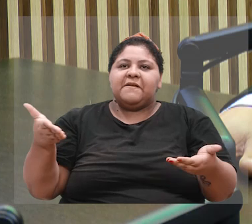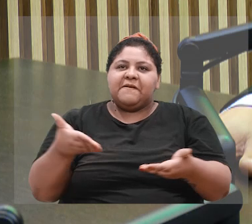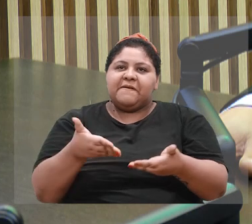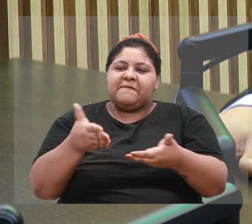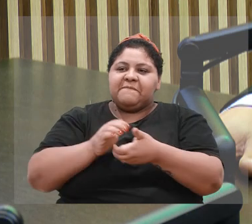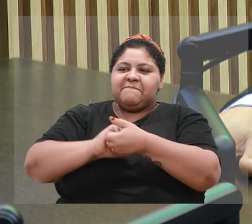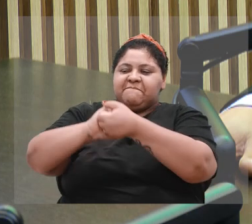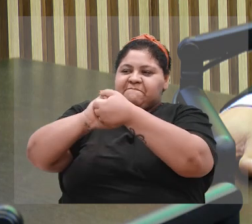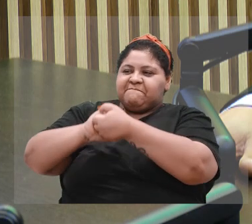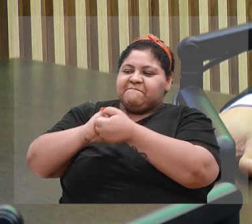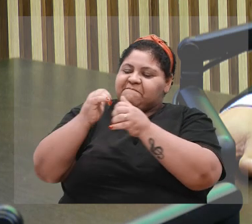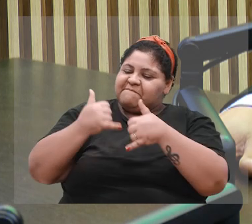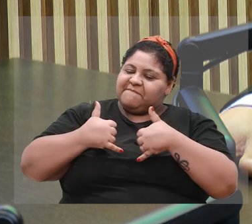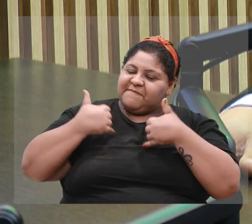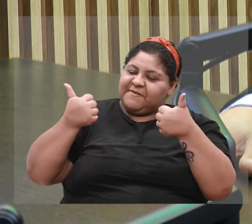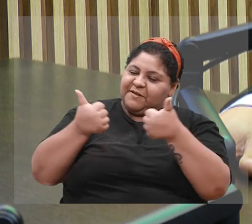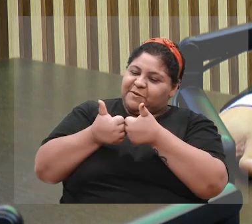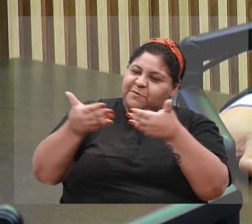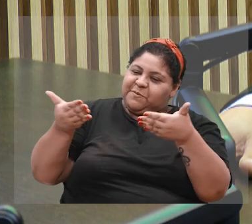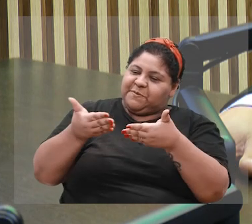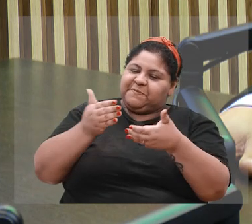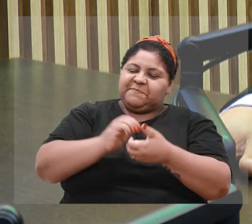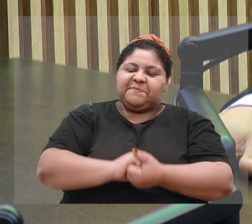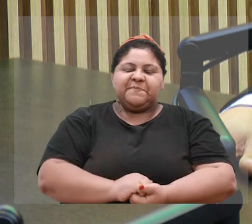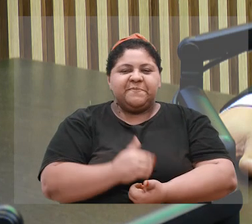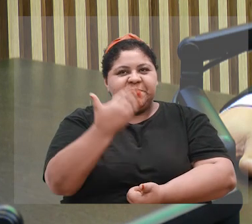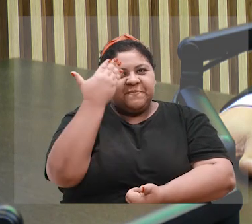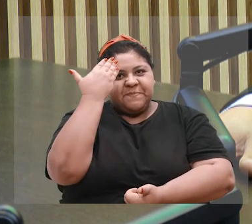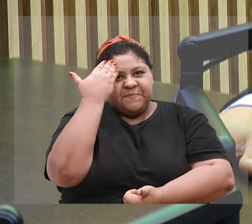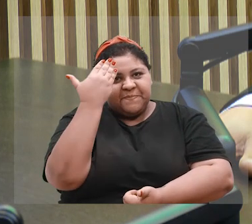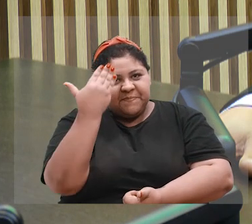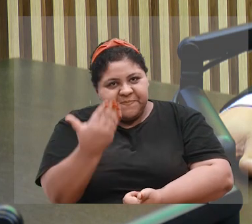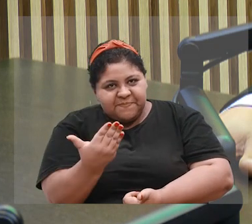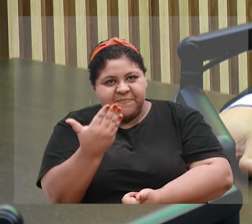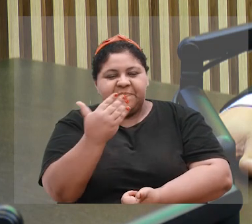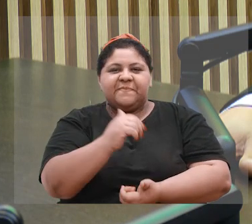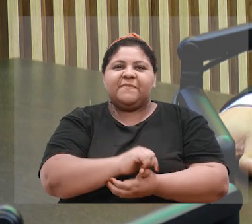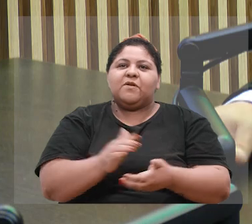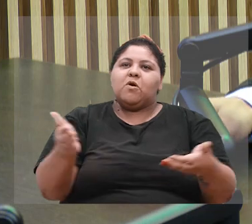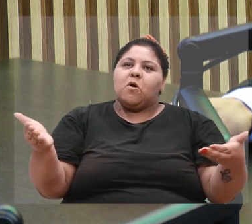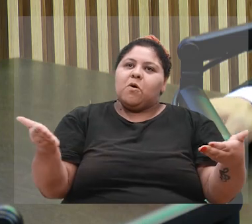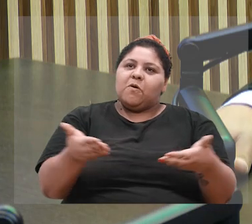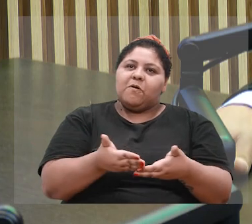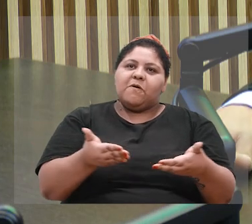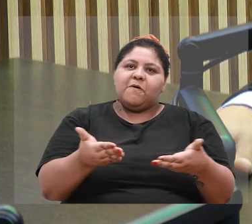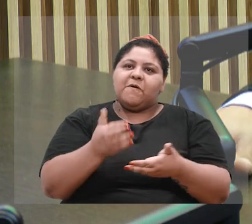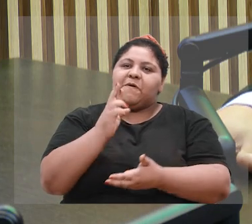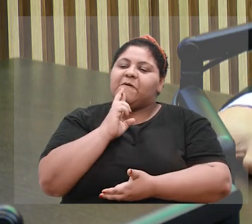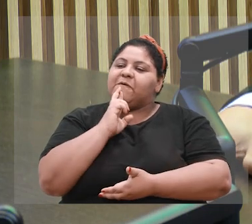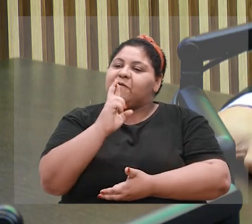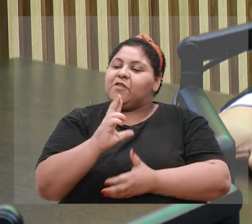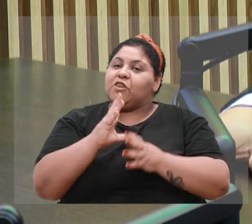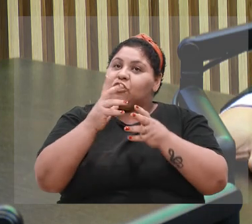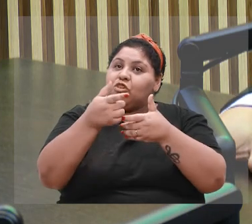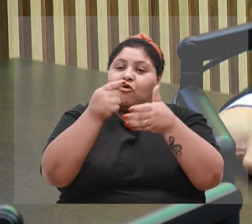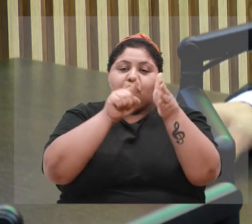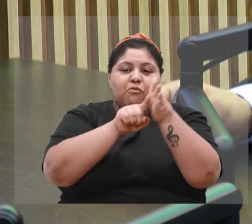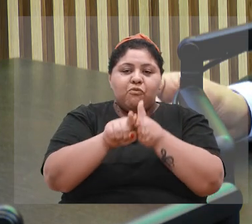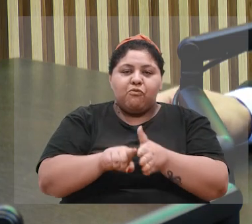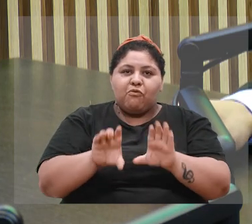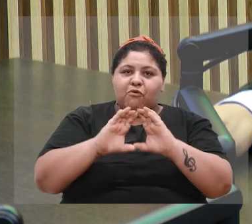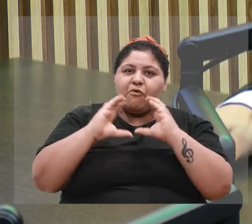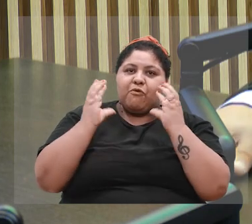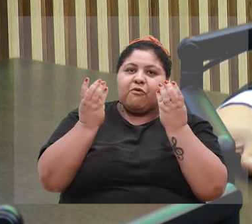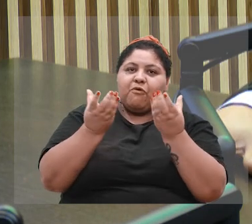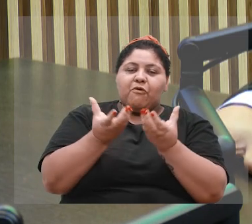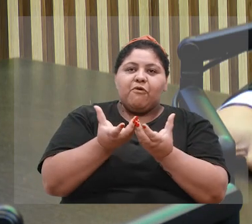aqui eu de imediato saúdo, vereador, é uma honra tê-lo conosco aqui. Muito obrigado pela presença. Estou aqui para responder todas aquelas perguntas que